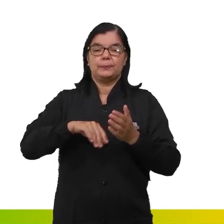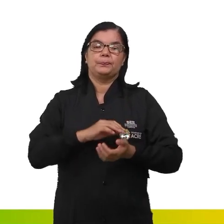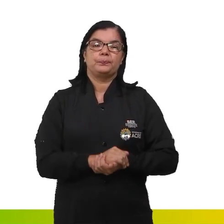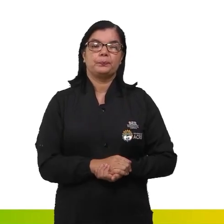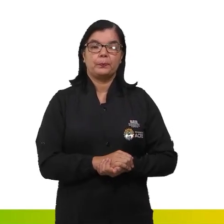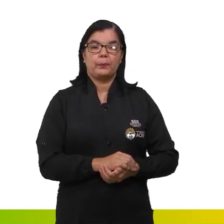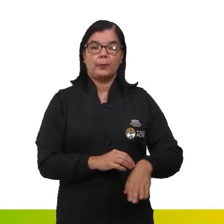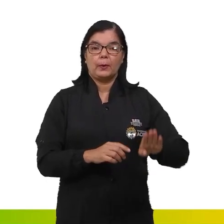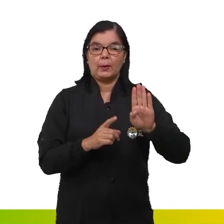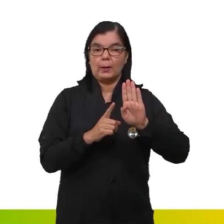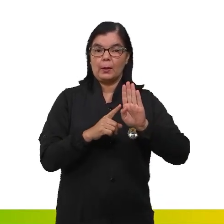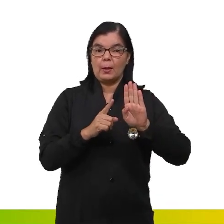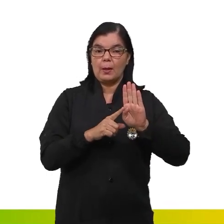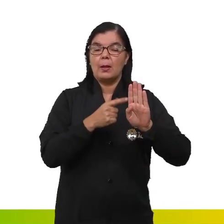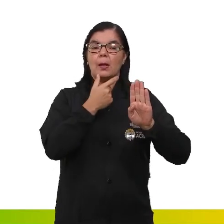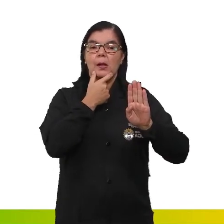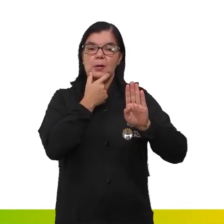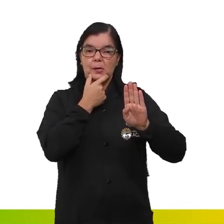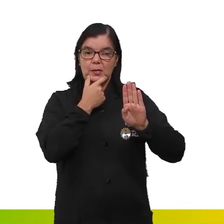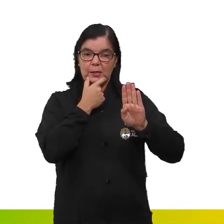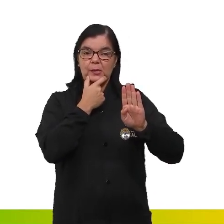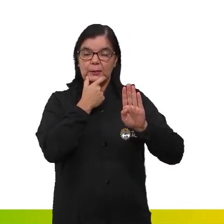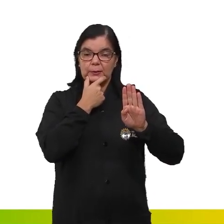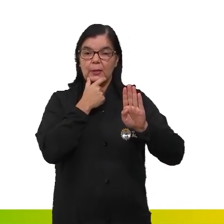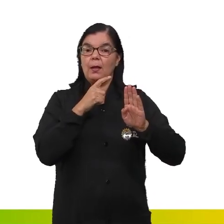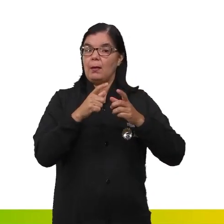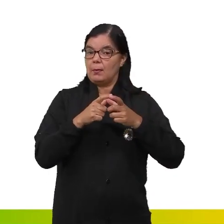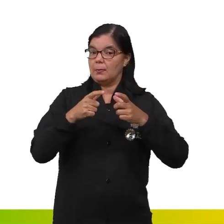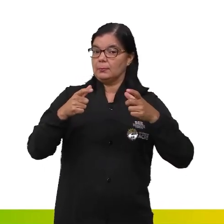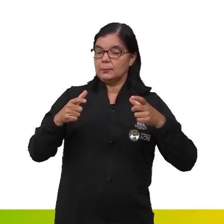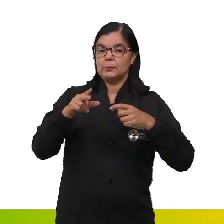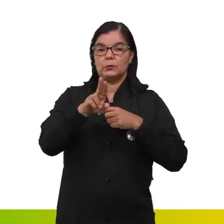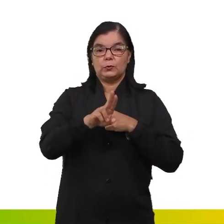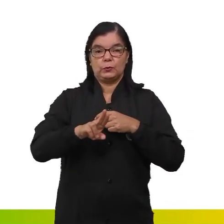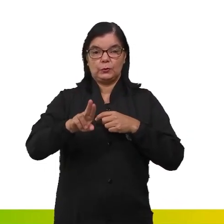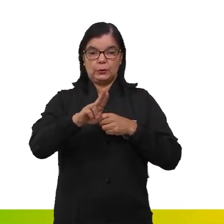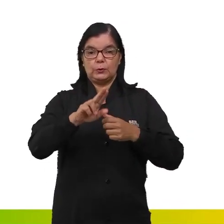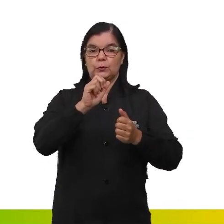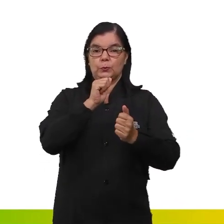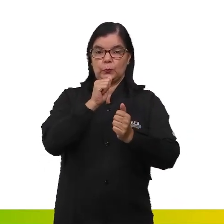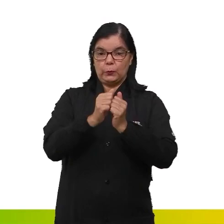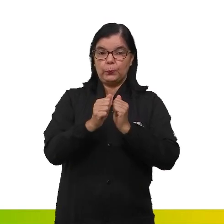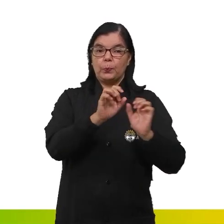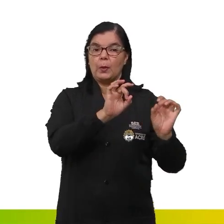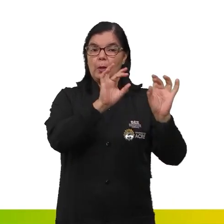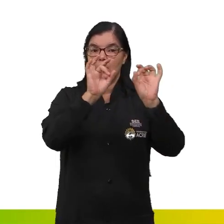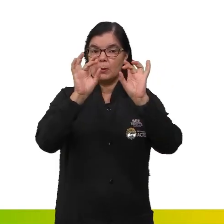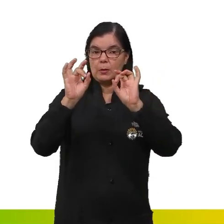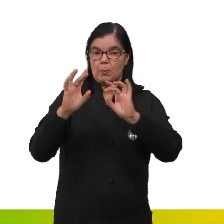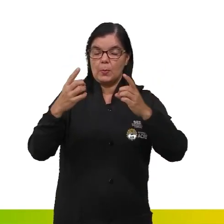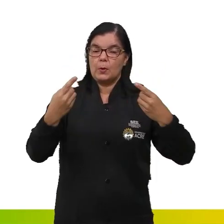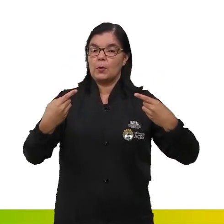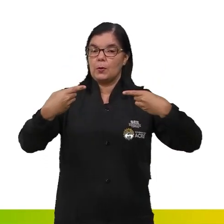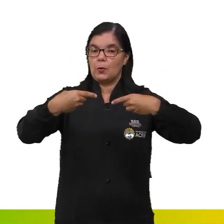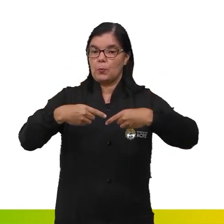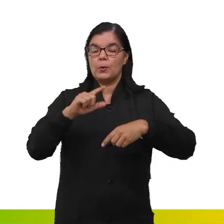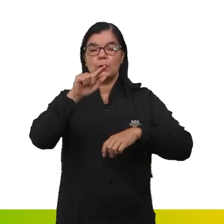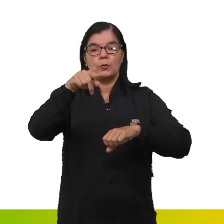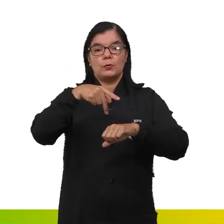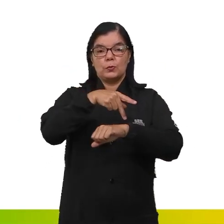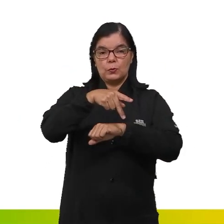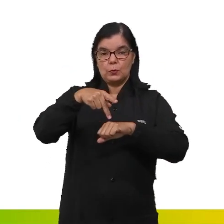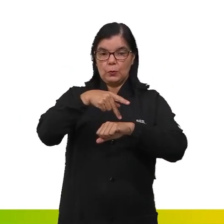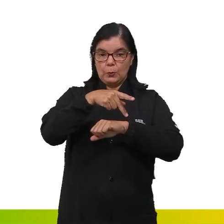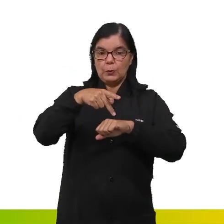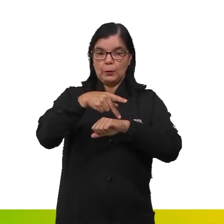A. B. A língua inglesa é amplamente utilizada no esporte, especialmente em